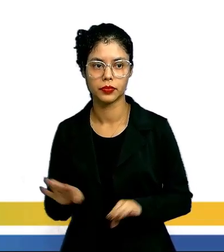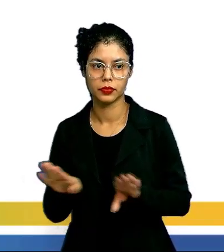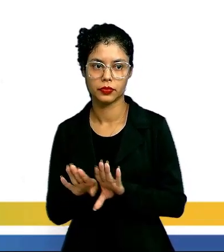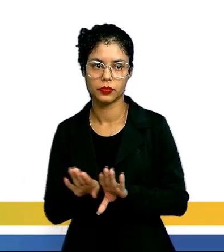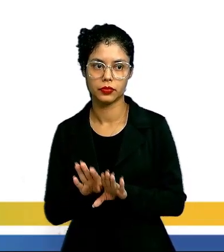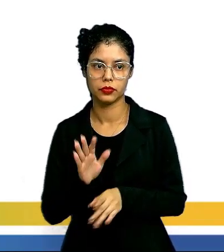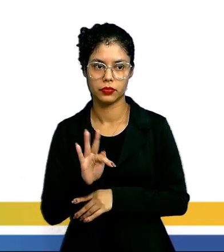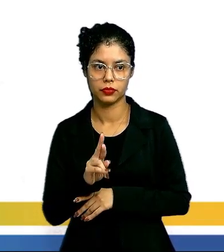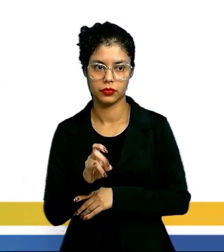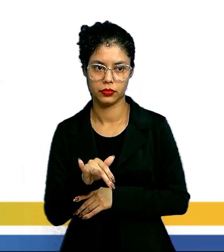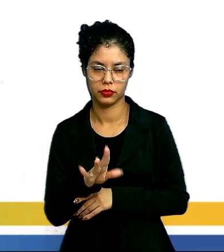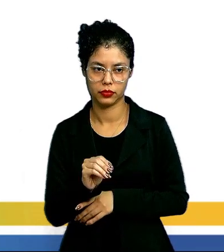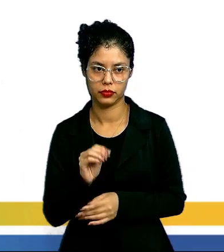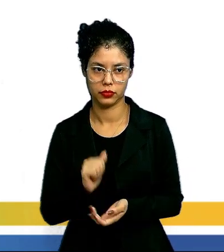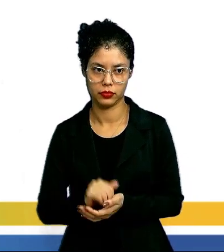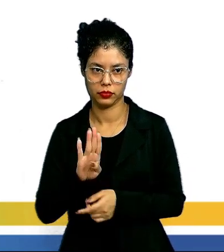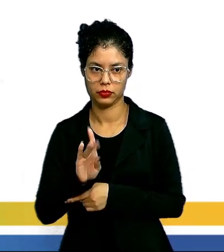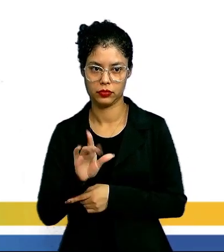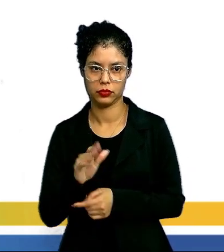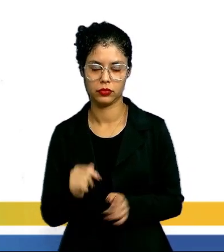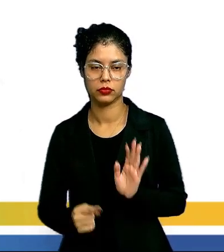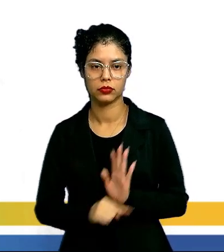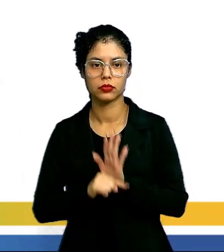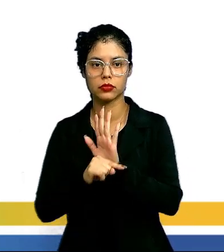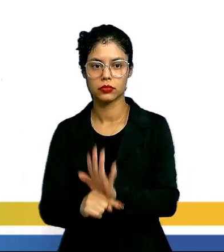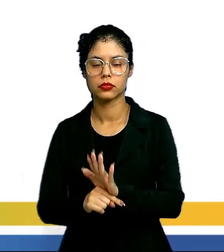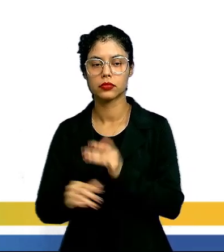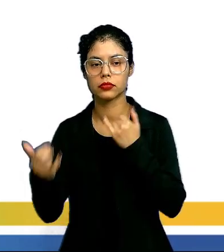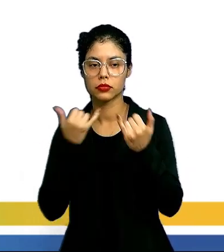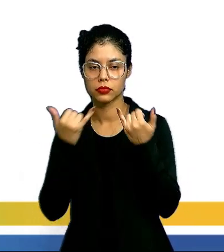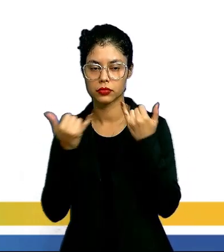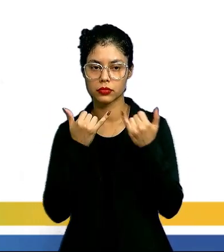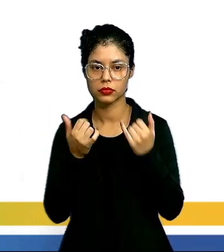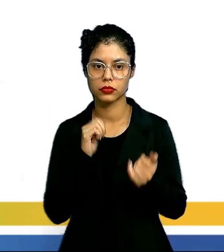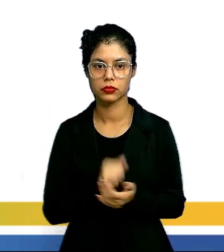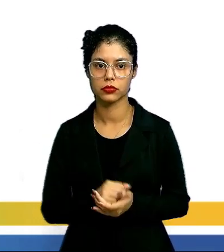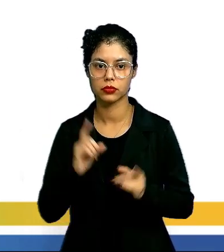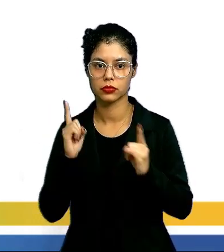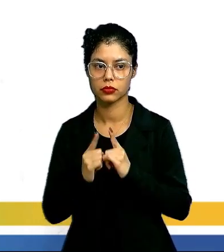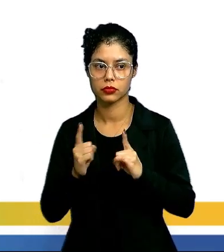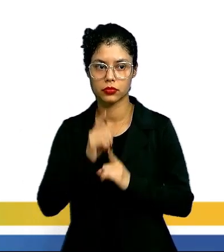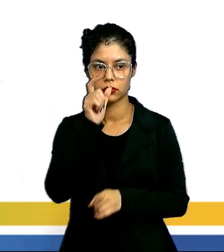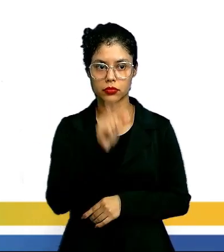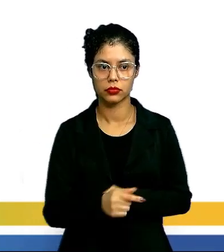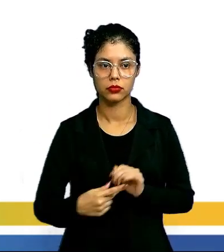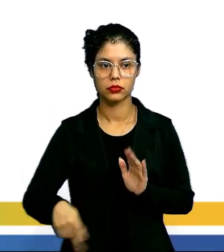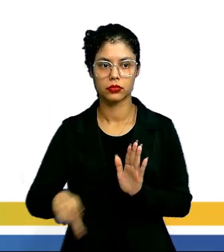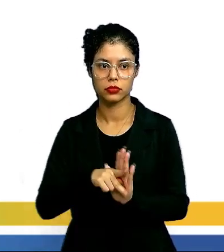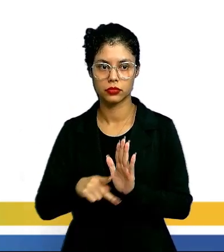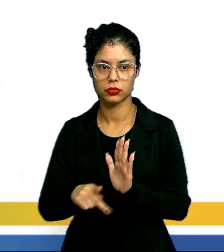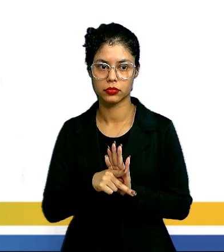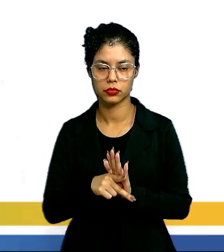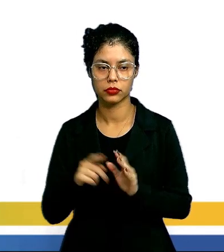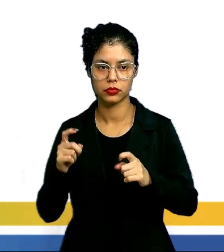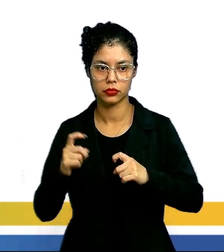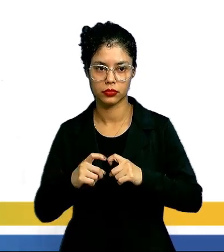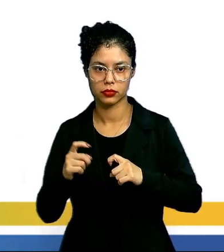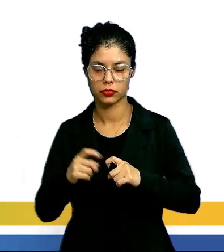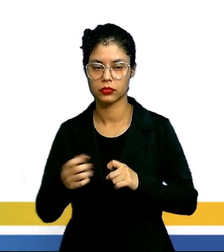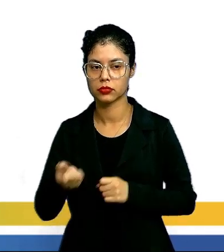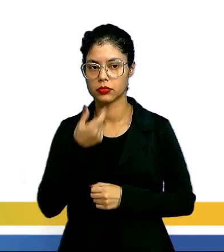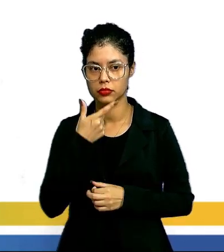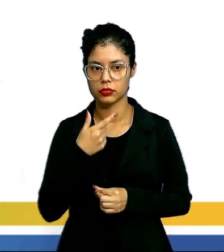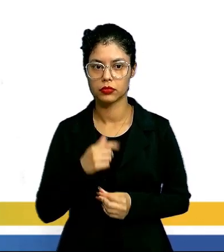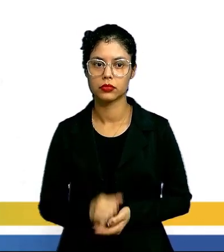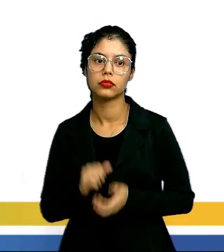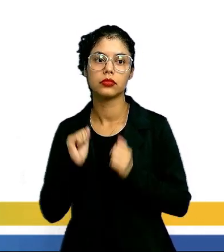seguinte. O fragmento da bula apresenta informações ao paciente sobre as propriedades